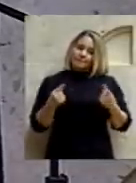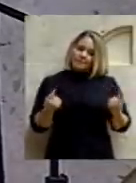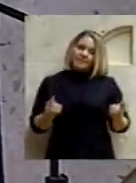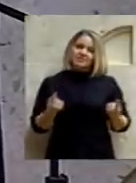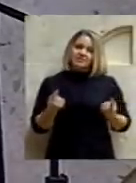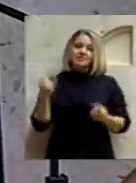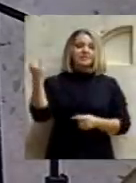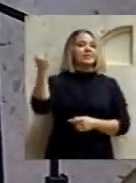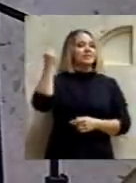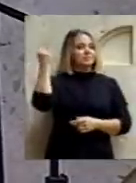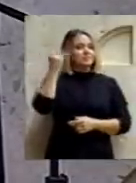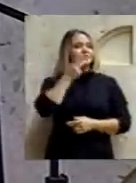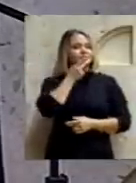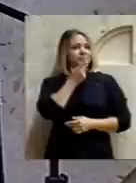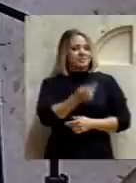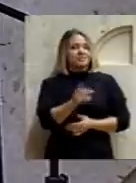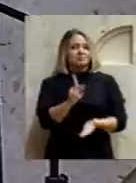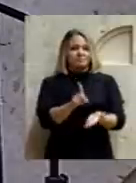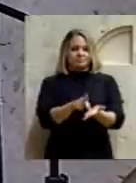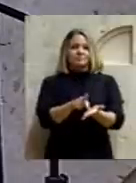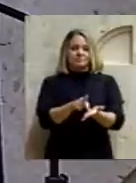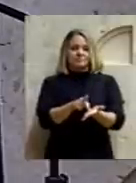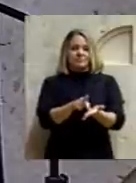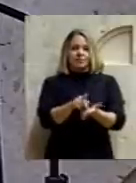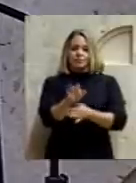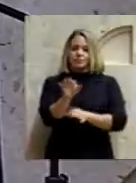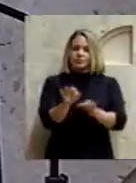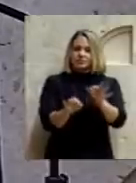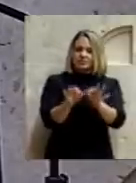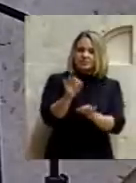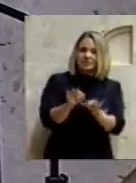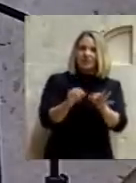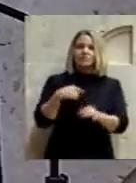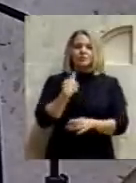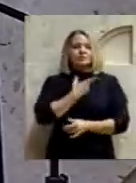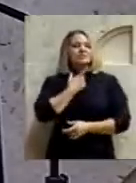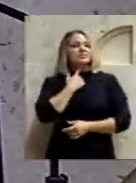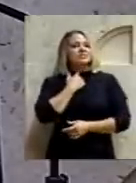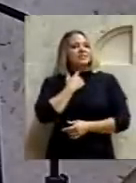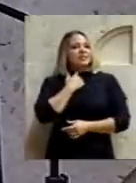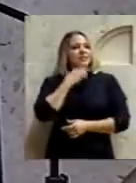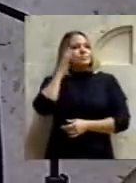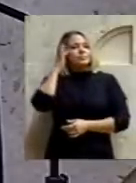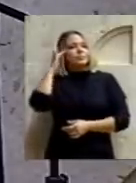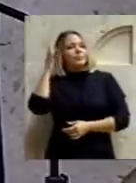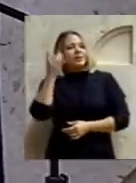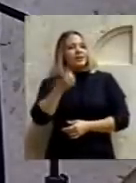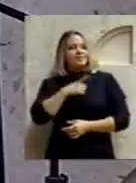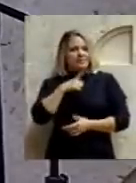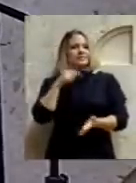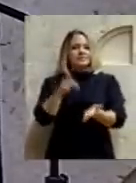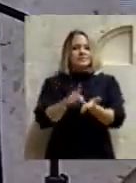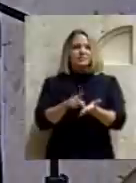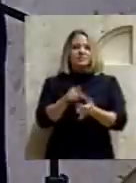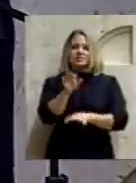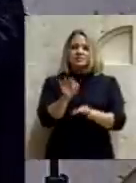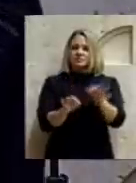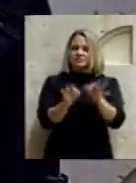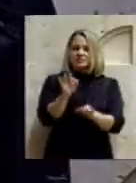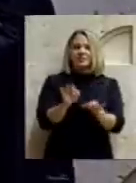é importante que se diga, o judiciário que aspiramos a ter é um judiciário